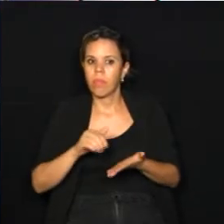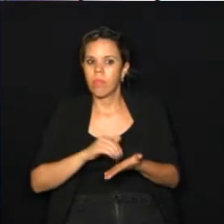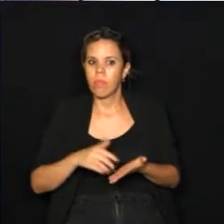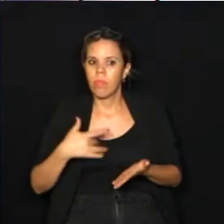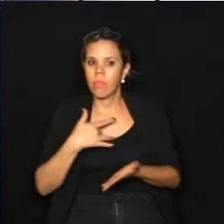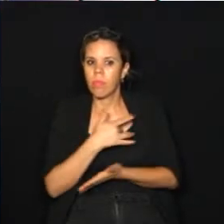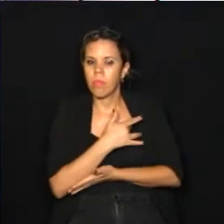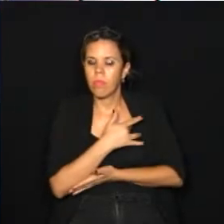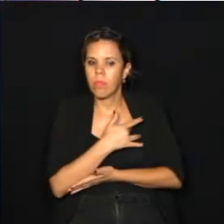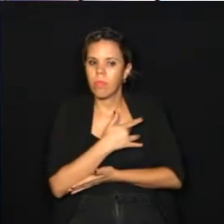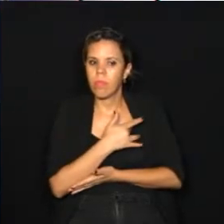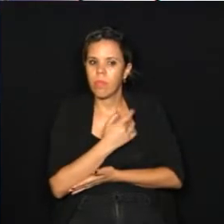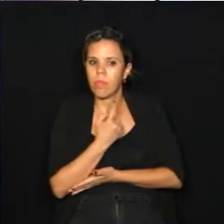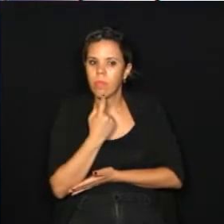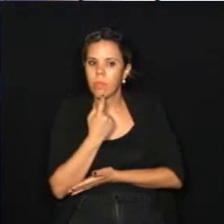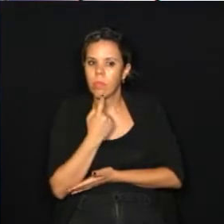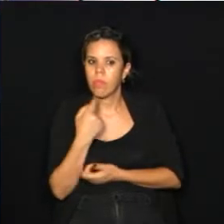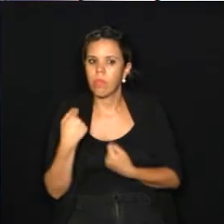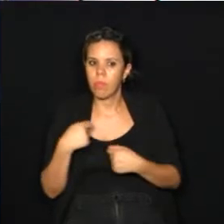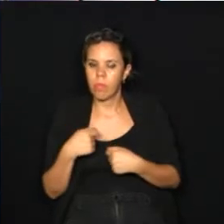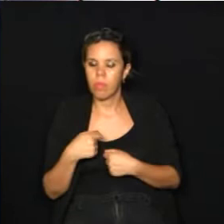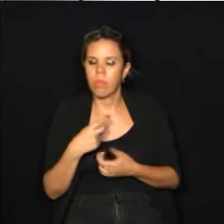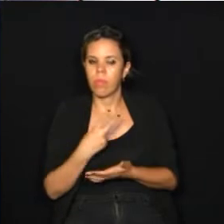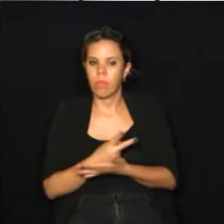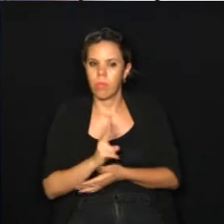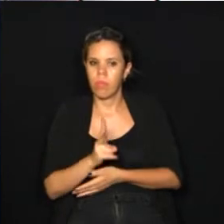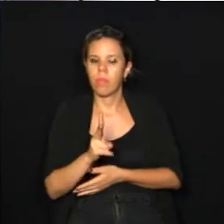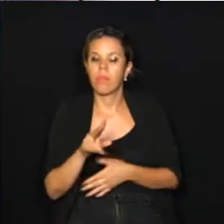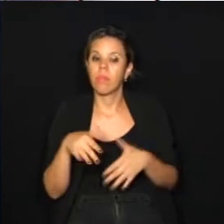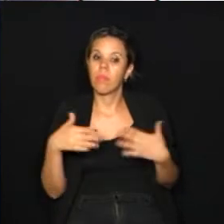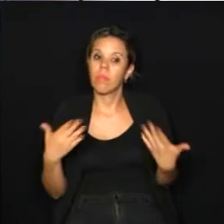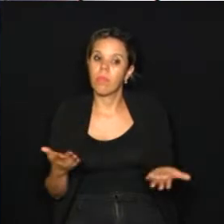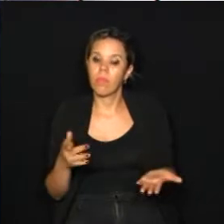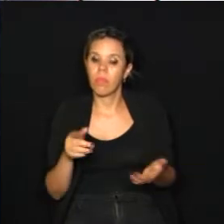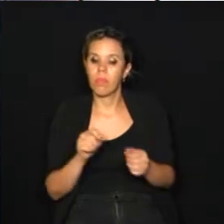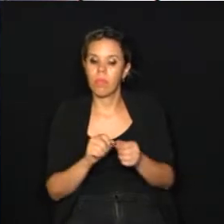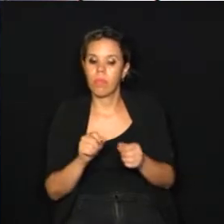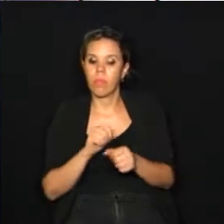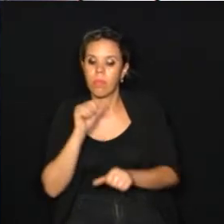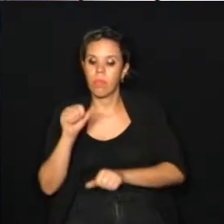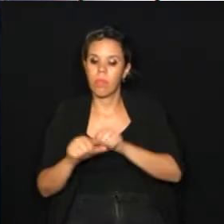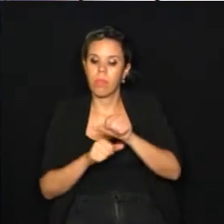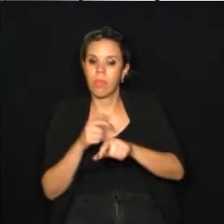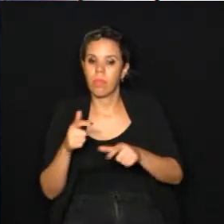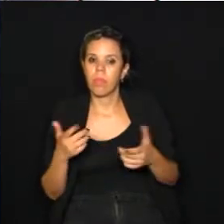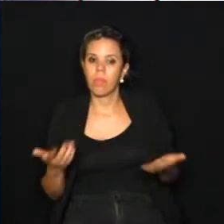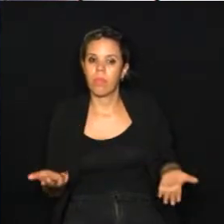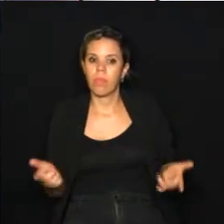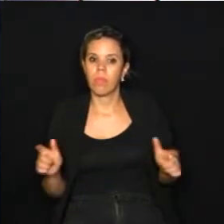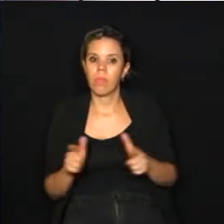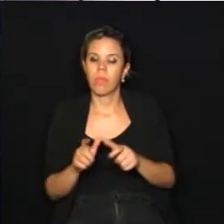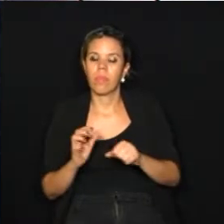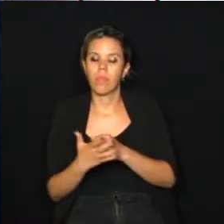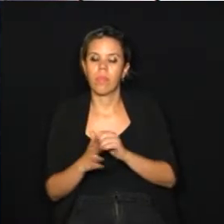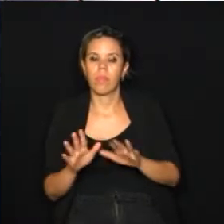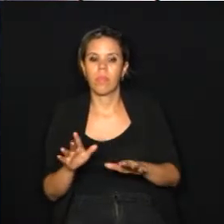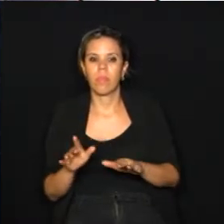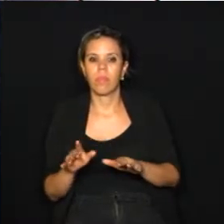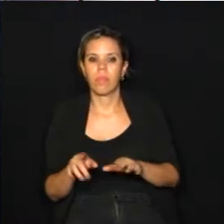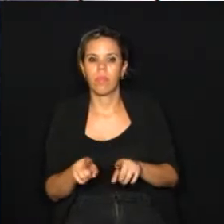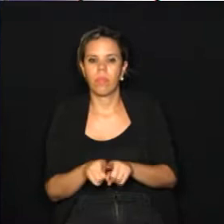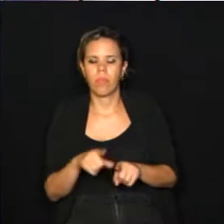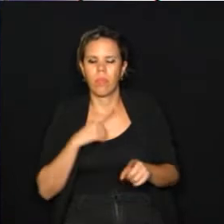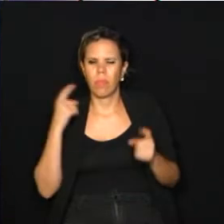de Saúde da cidade, elas devem ser mantidas, a não ser que este cenário mude. E para a mudança do cenário, existe